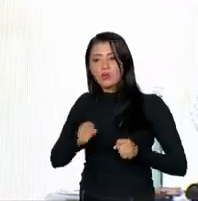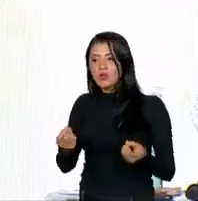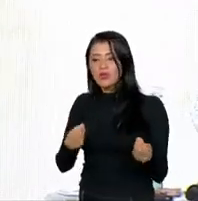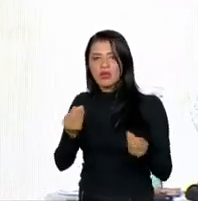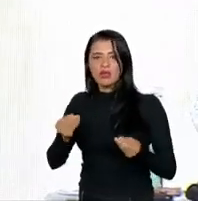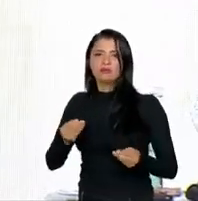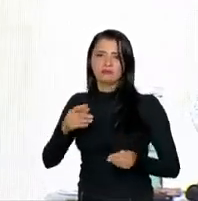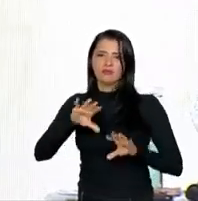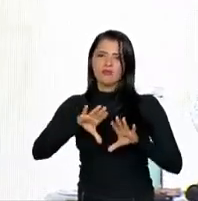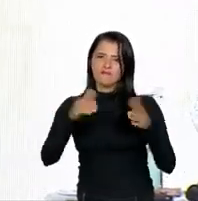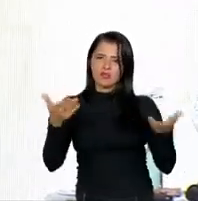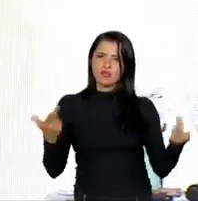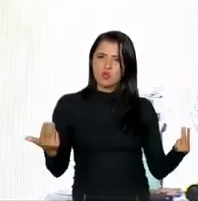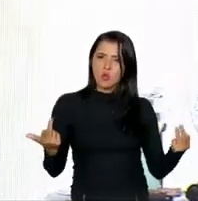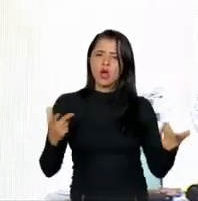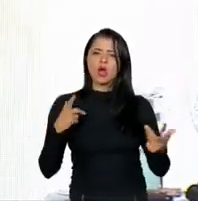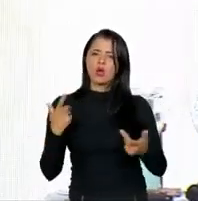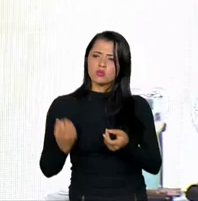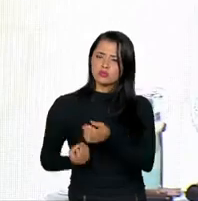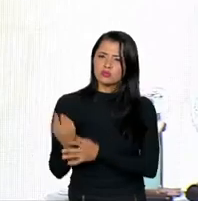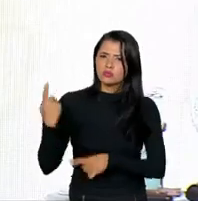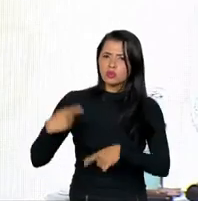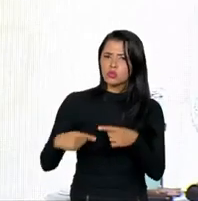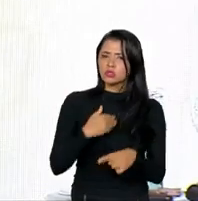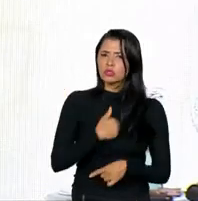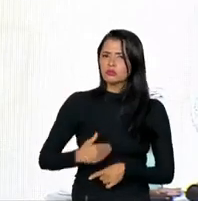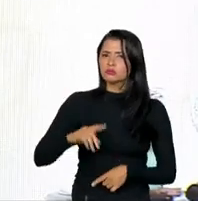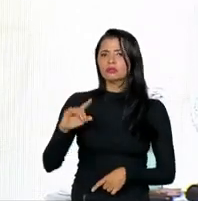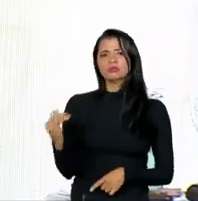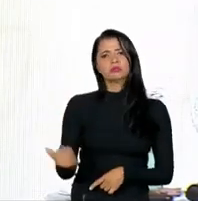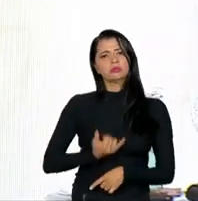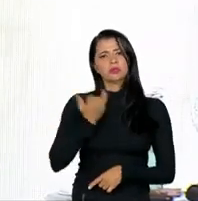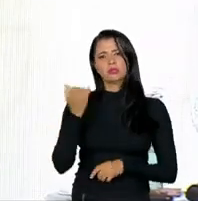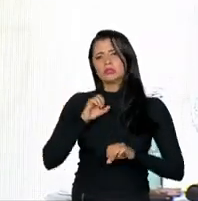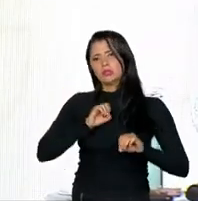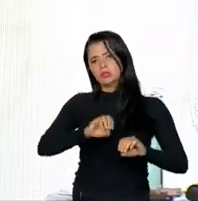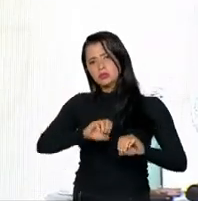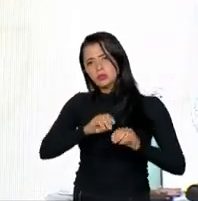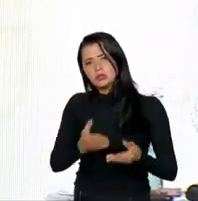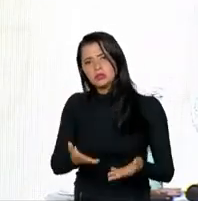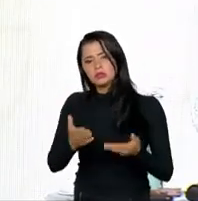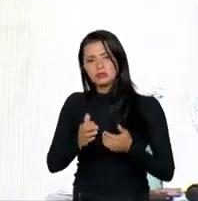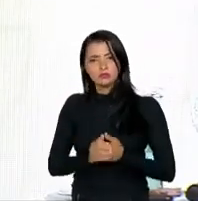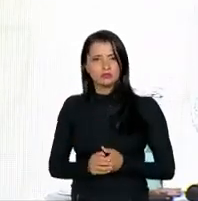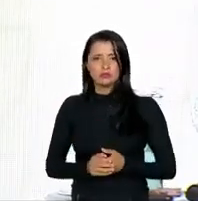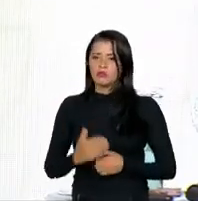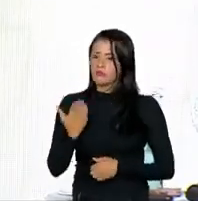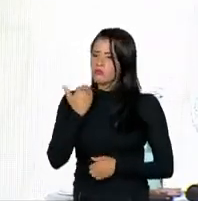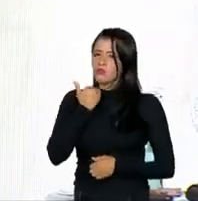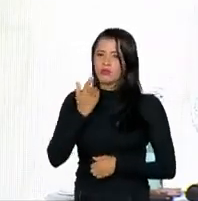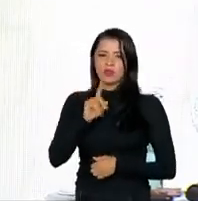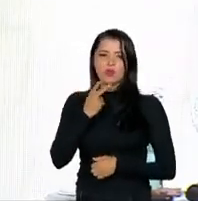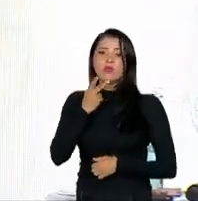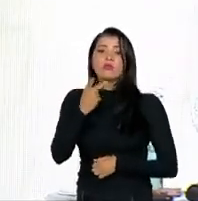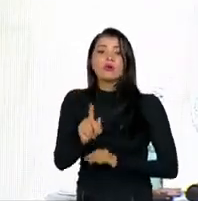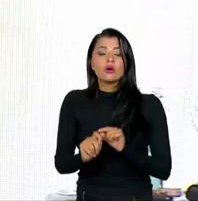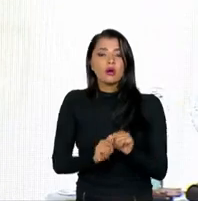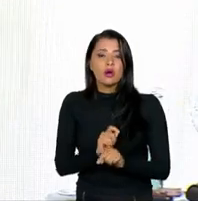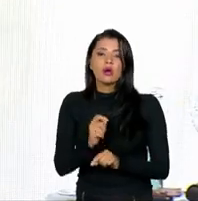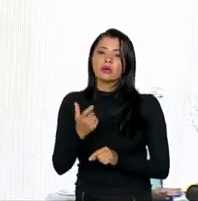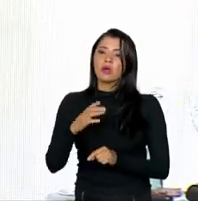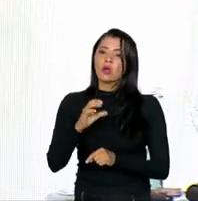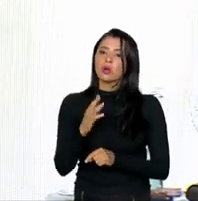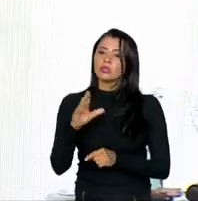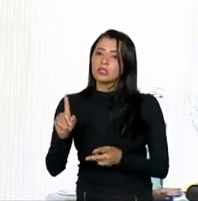seja em eventos como esse, seja na construção de políticas públicas, a importância da educação. Eu não me canso de citar nem